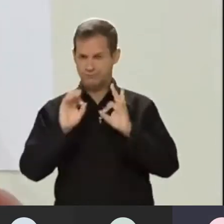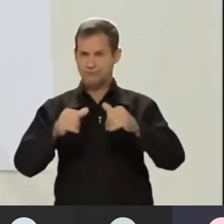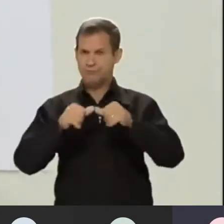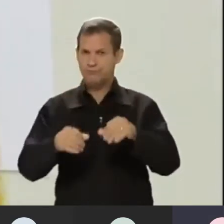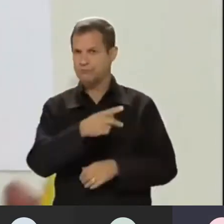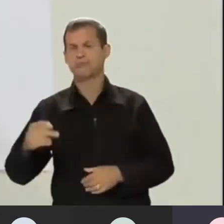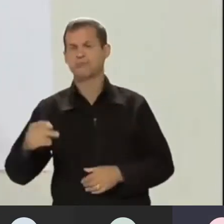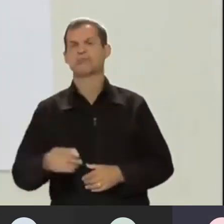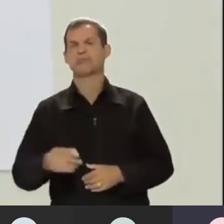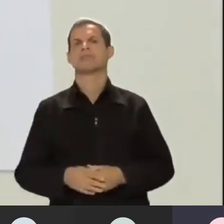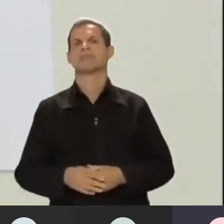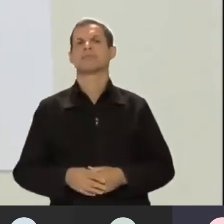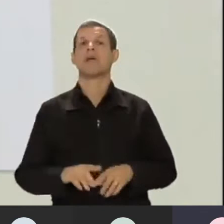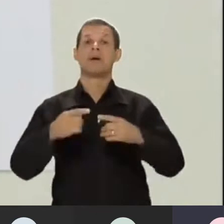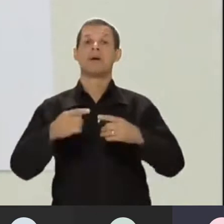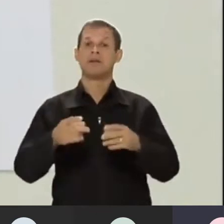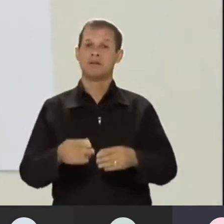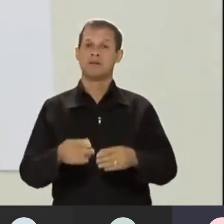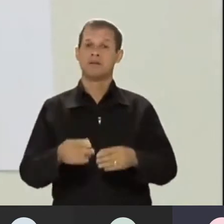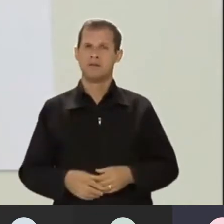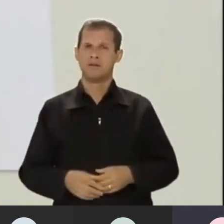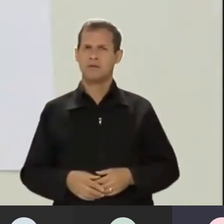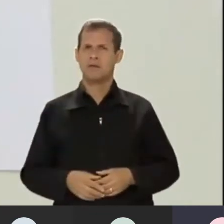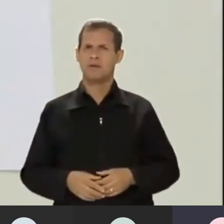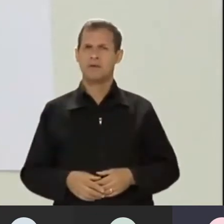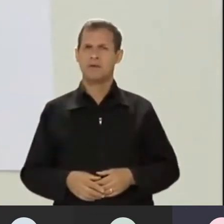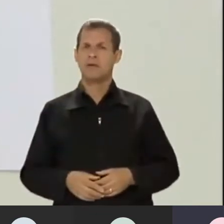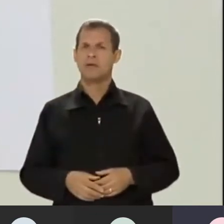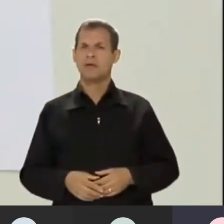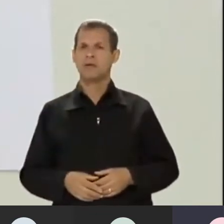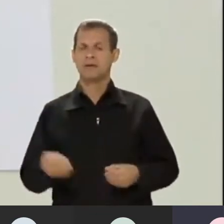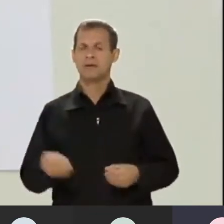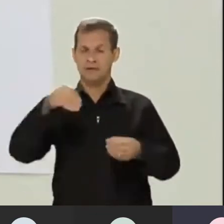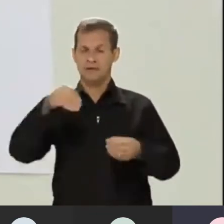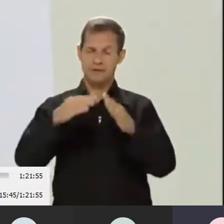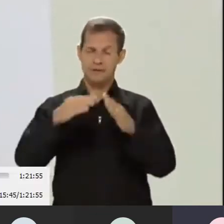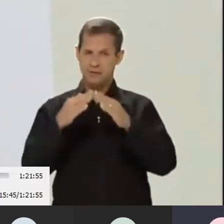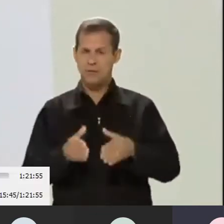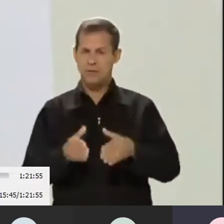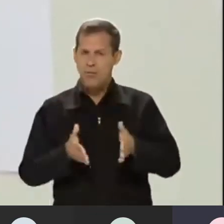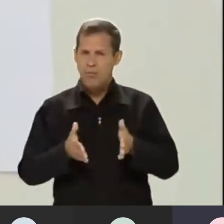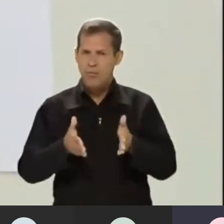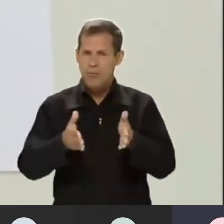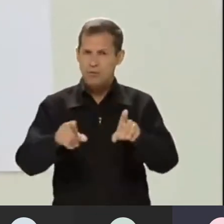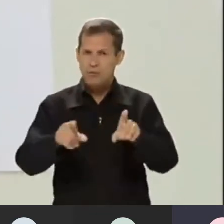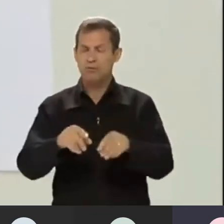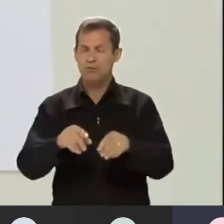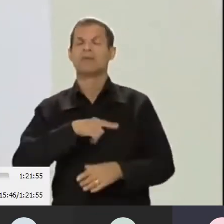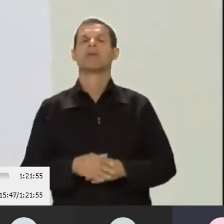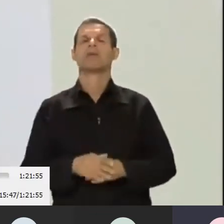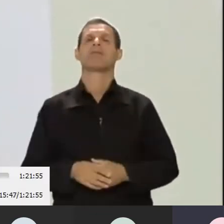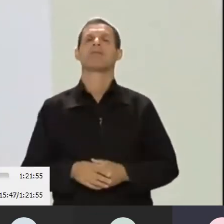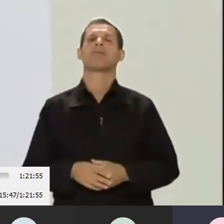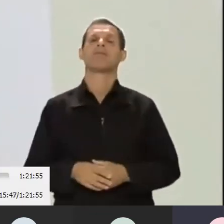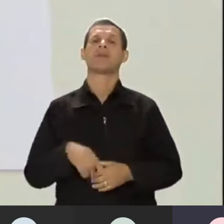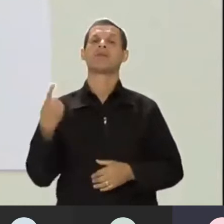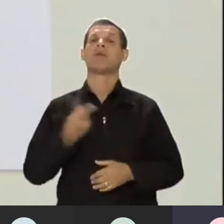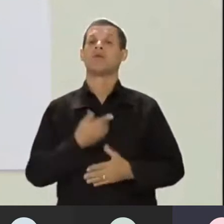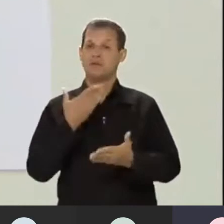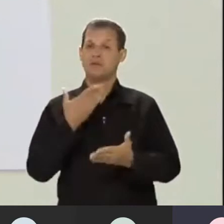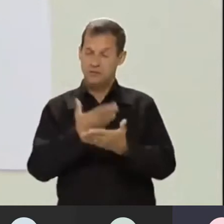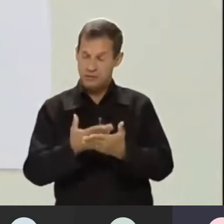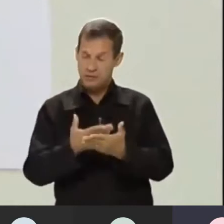aplicar essa situação. Aqui, ó, no meio da minha casa, eu tenho um ambiente de passagem. Eu posso pensar aqui também, né,